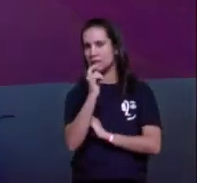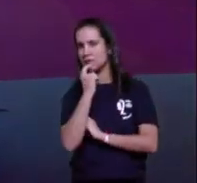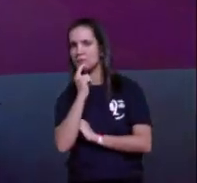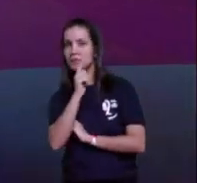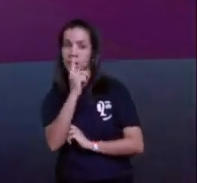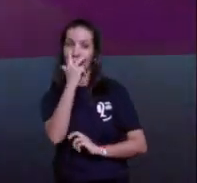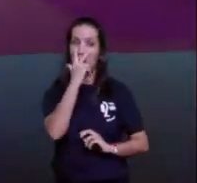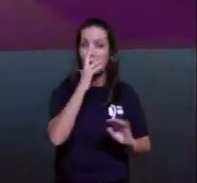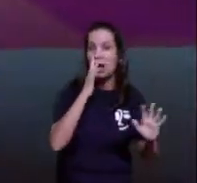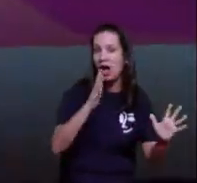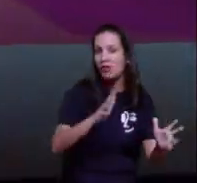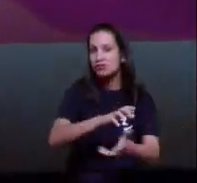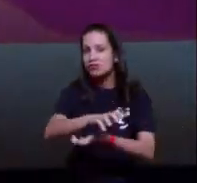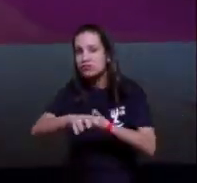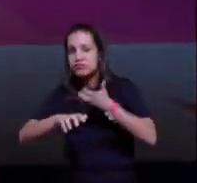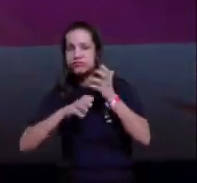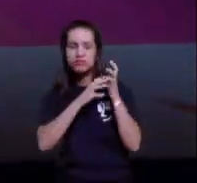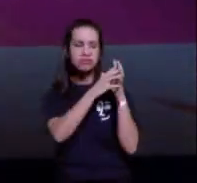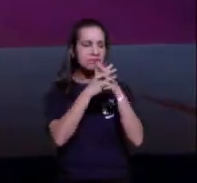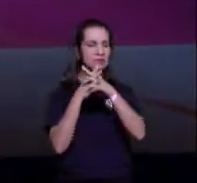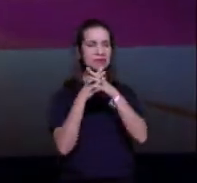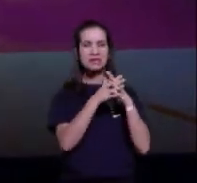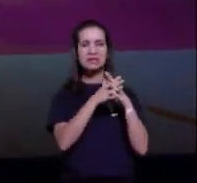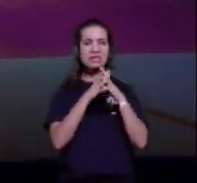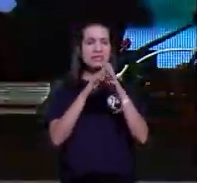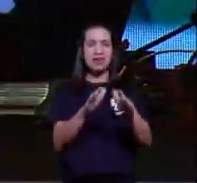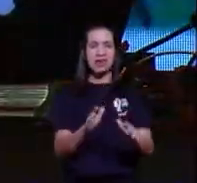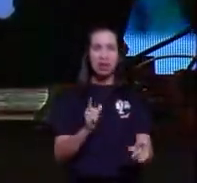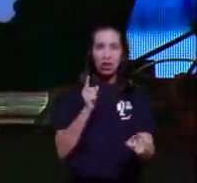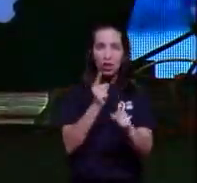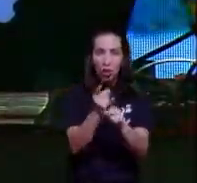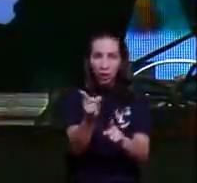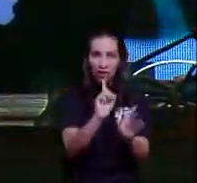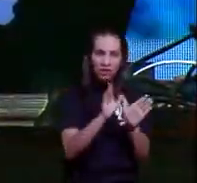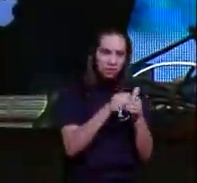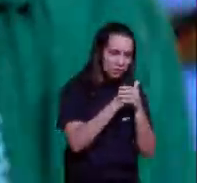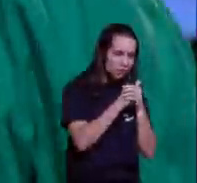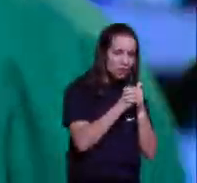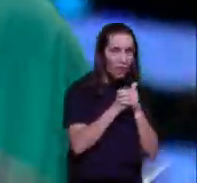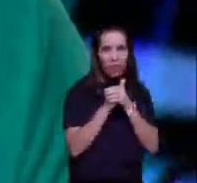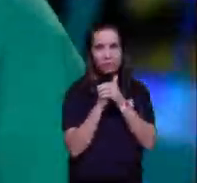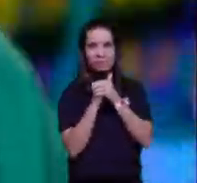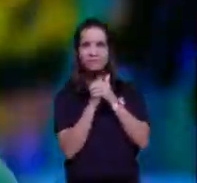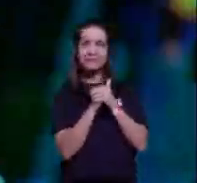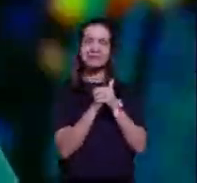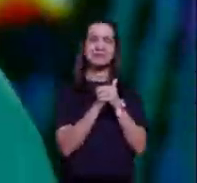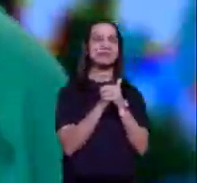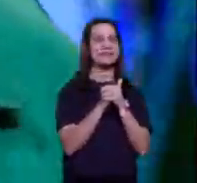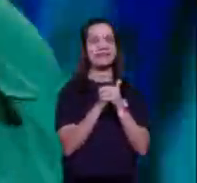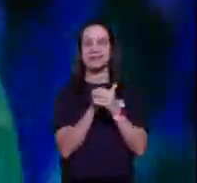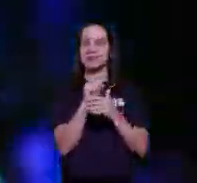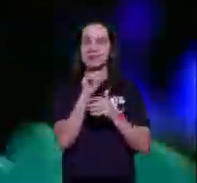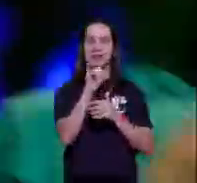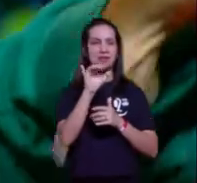acham confusão. Pra eu não te encontrar, se esconda. Se esconda, porque se eu te pegar.